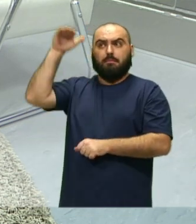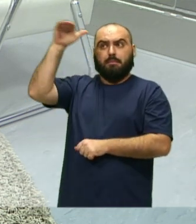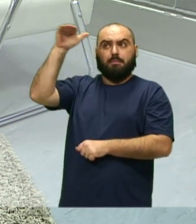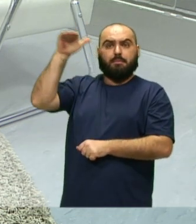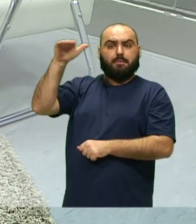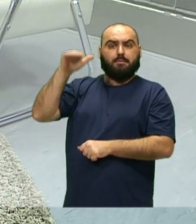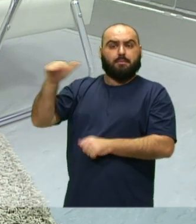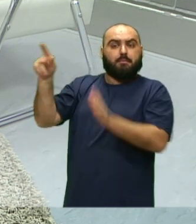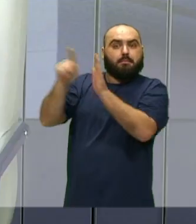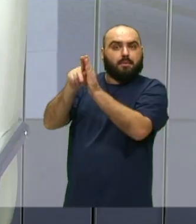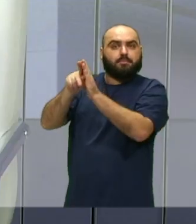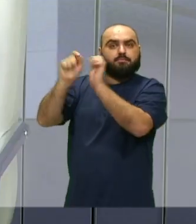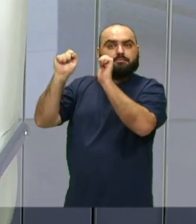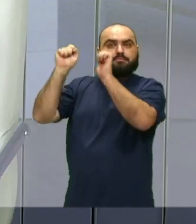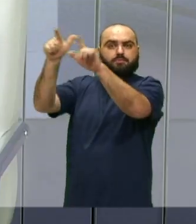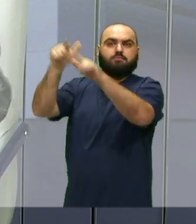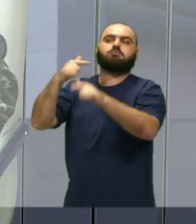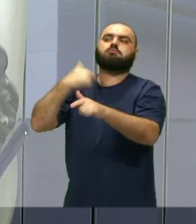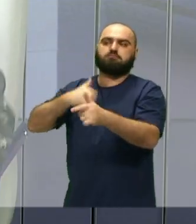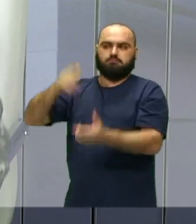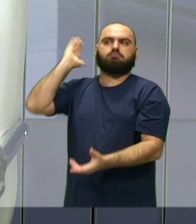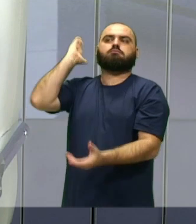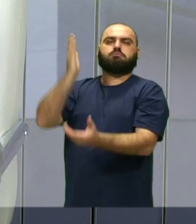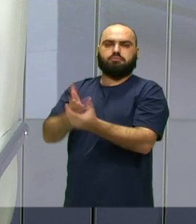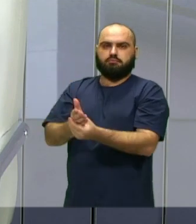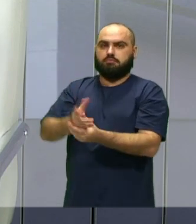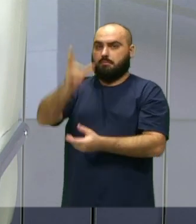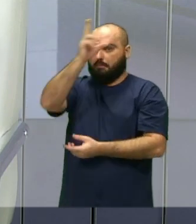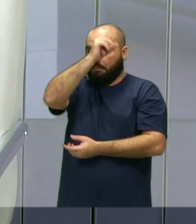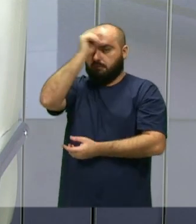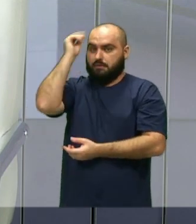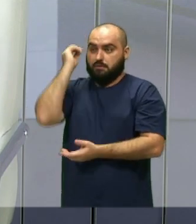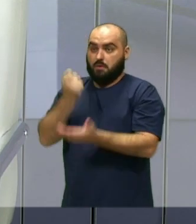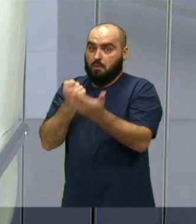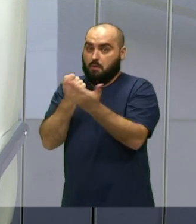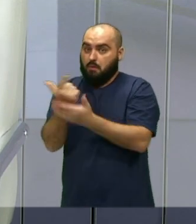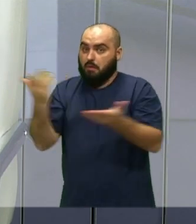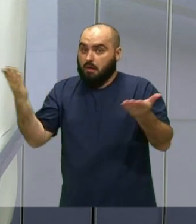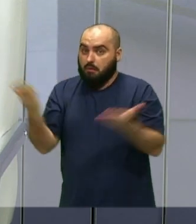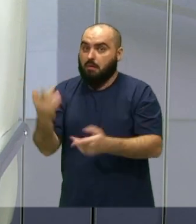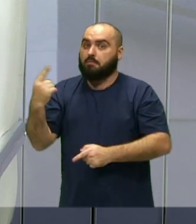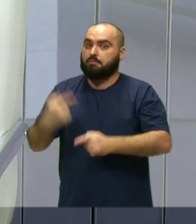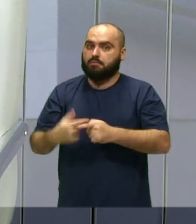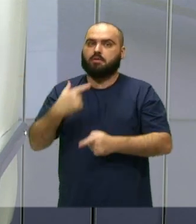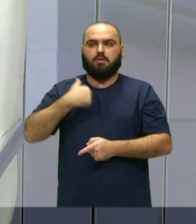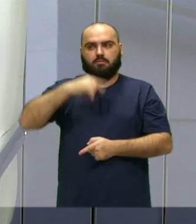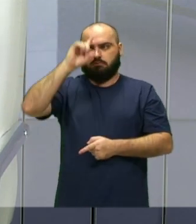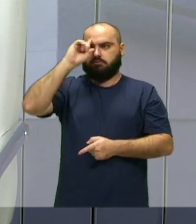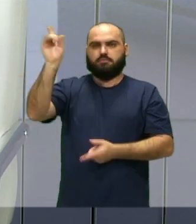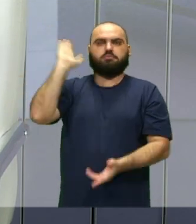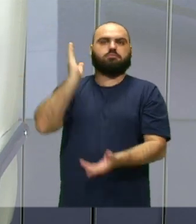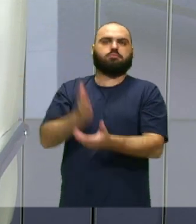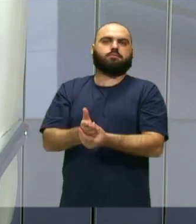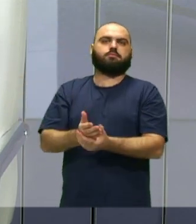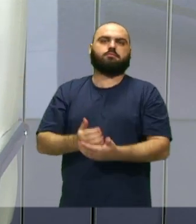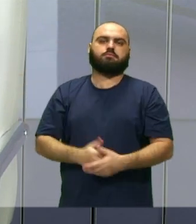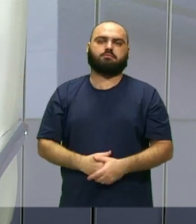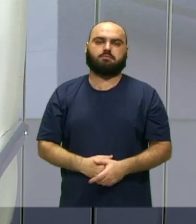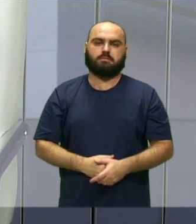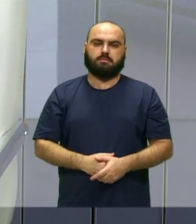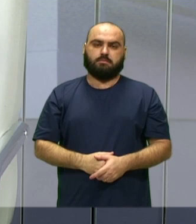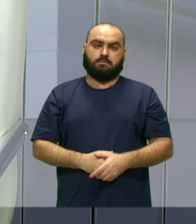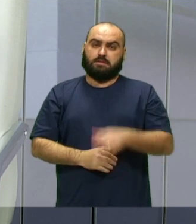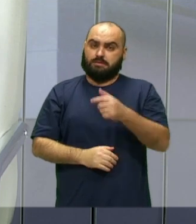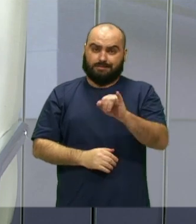esses quadros. Isso gerou ação e a prefeitura está comprando agora porque eu fiz ação. E se não acontecer isso, infelizmente,